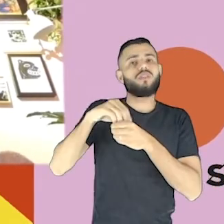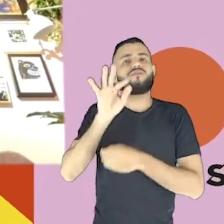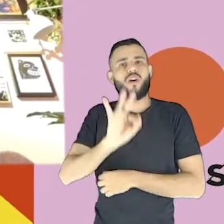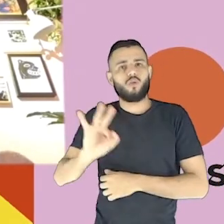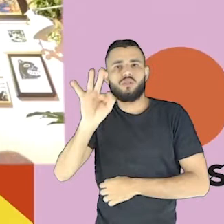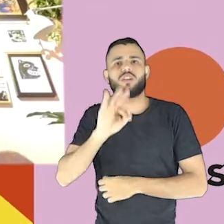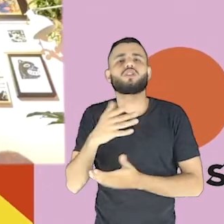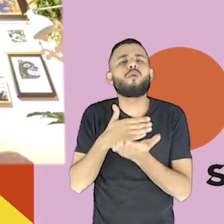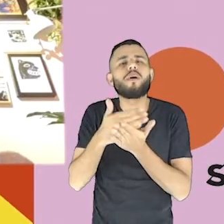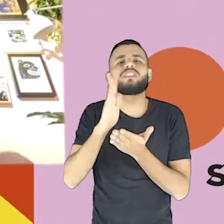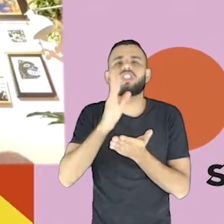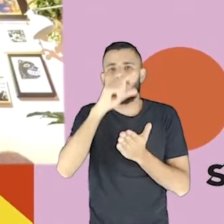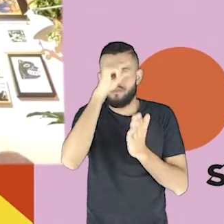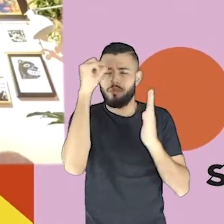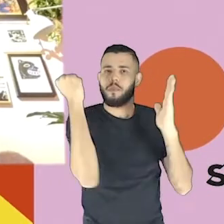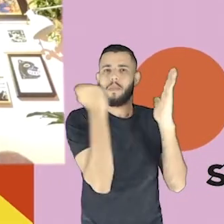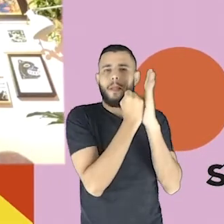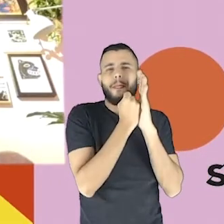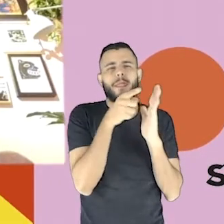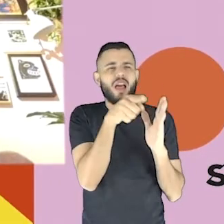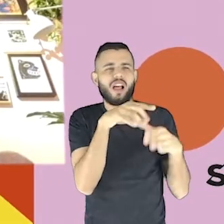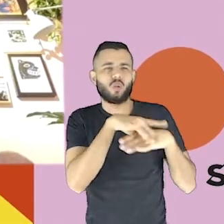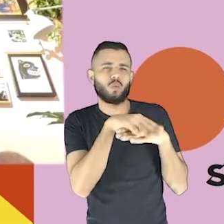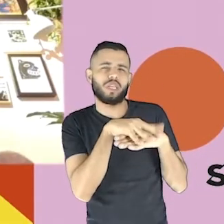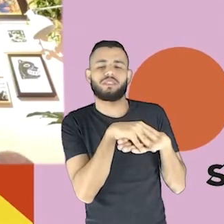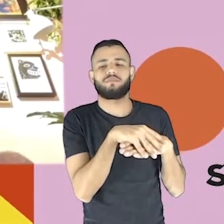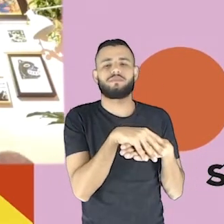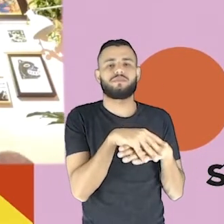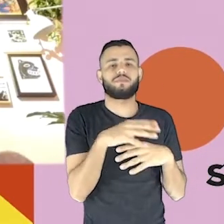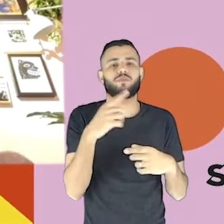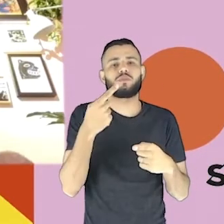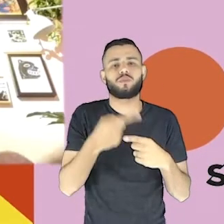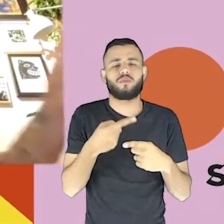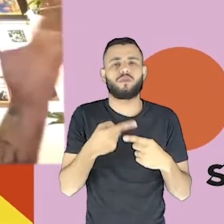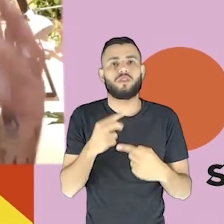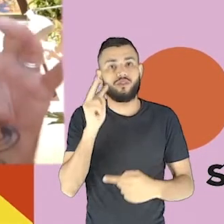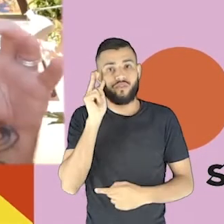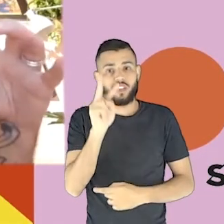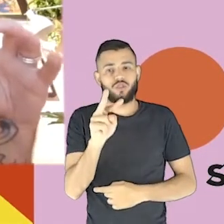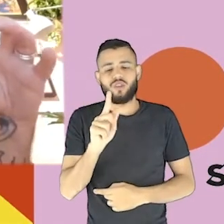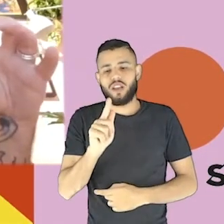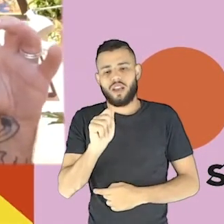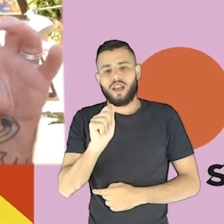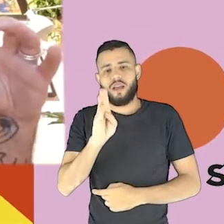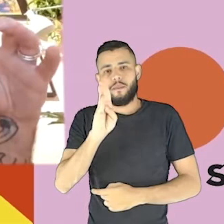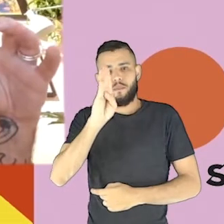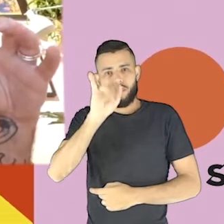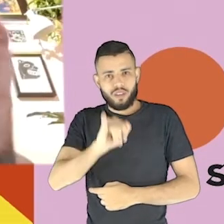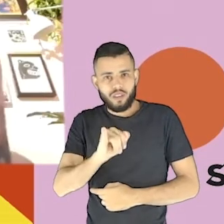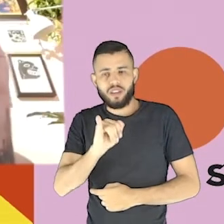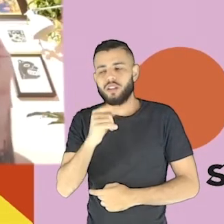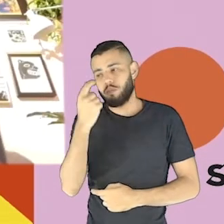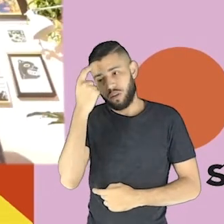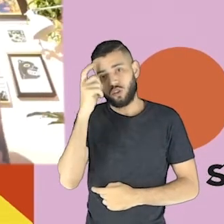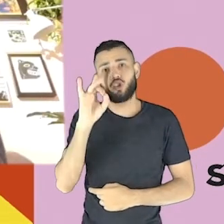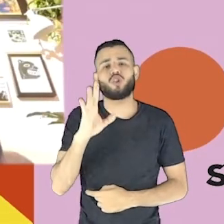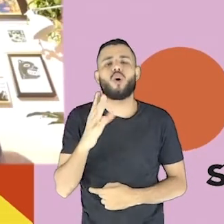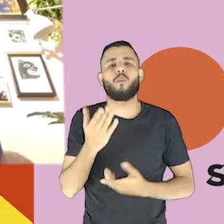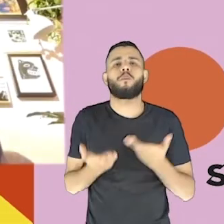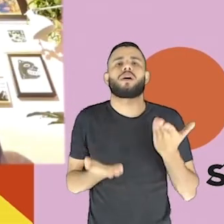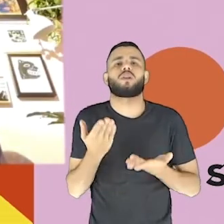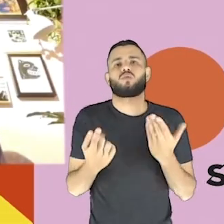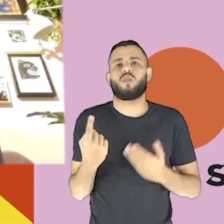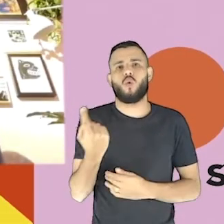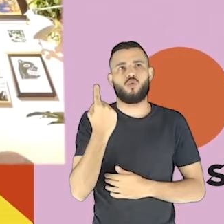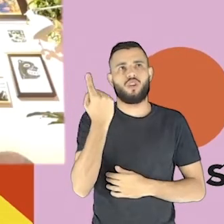estigma e essa patologização da pessoa também. Porque a partir do momento que eu pego a Gabi e eu avalio a Gabi somente pelo peso e a